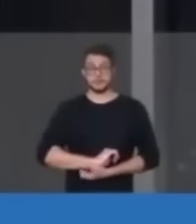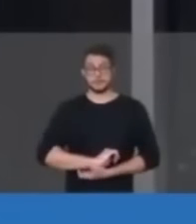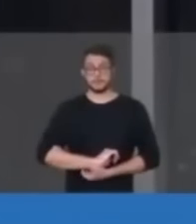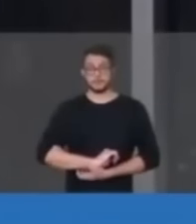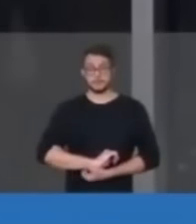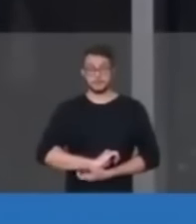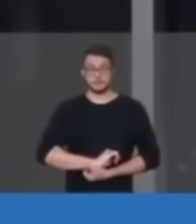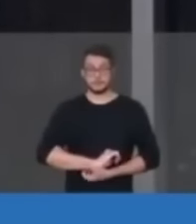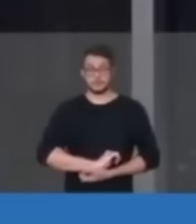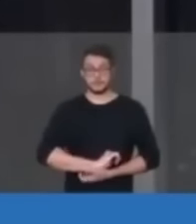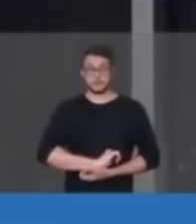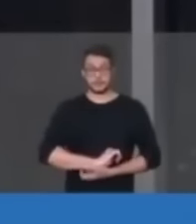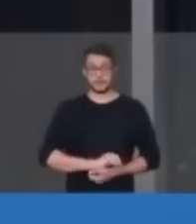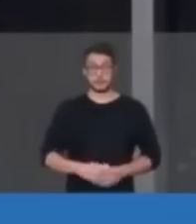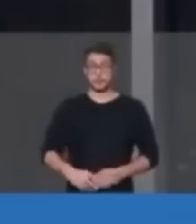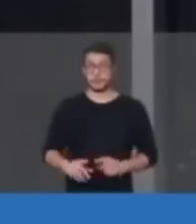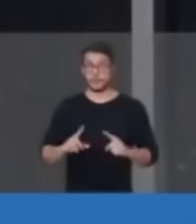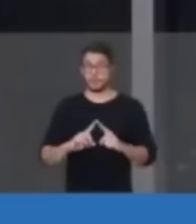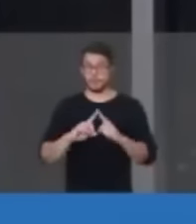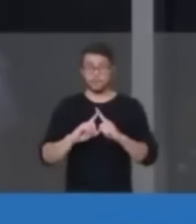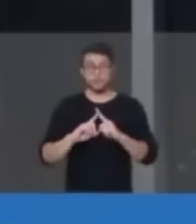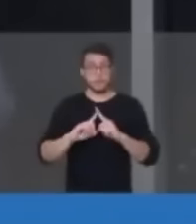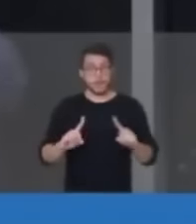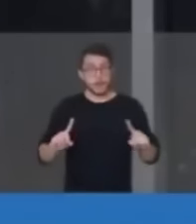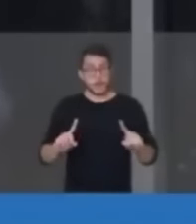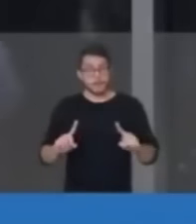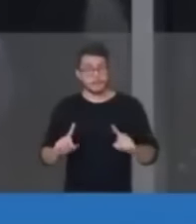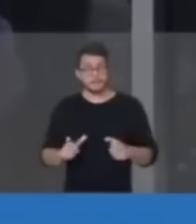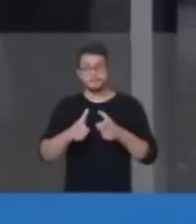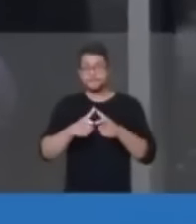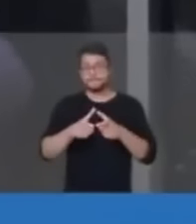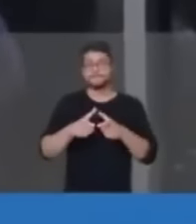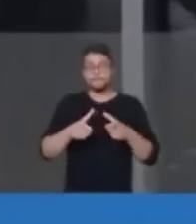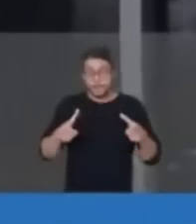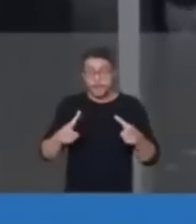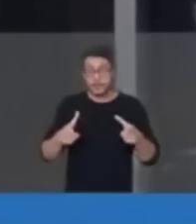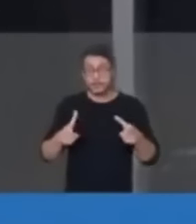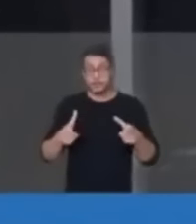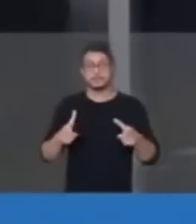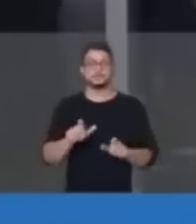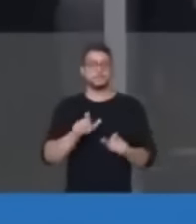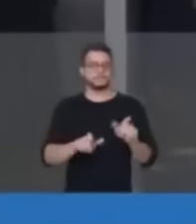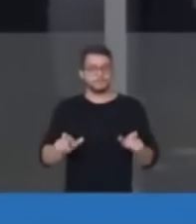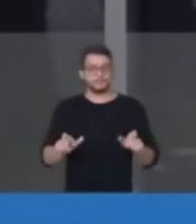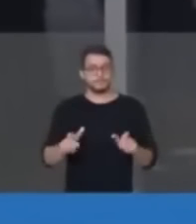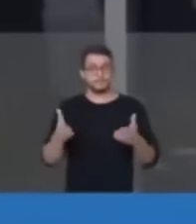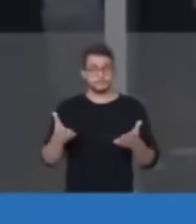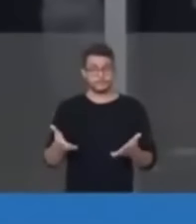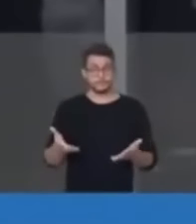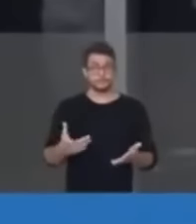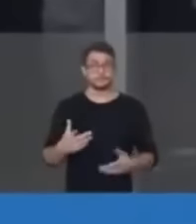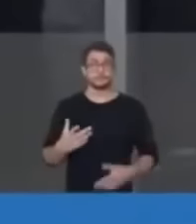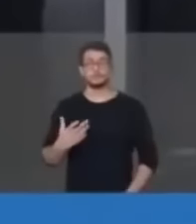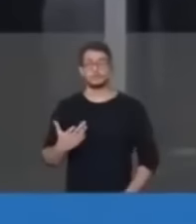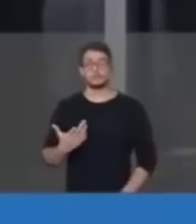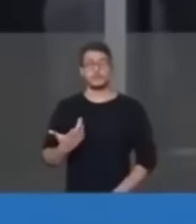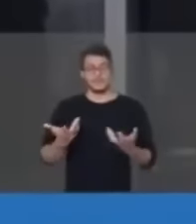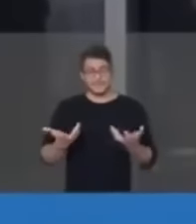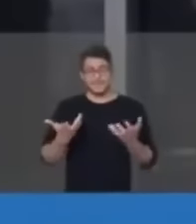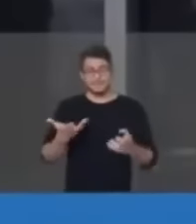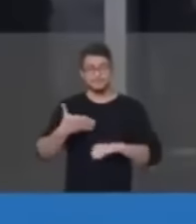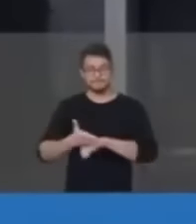se fez naquele dia mas o fato é que a grande maioria de promoveu Aquela aquele tipo de de movimento e